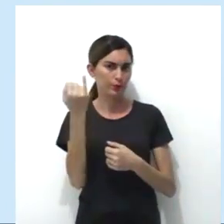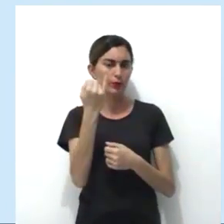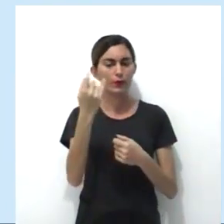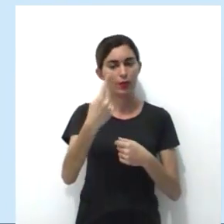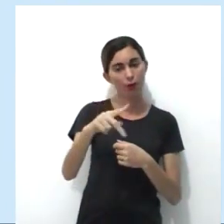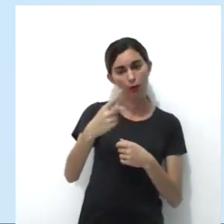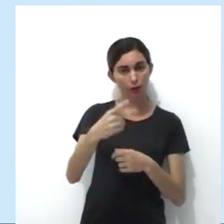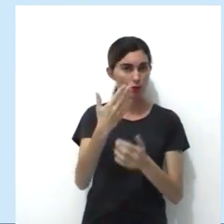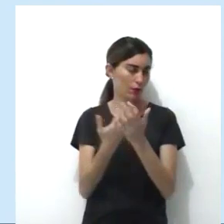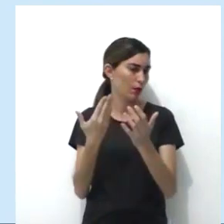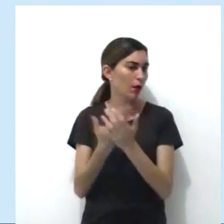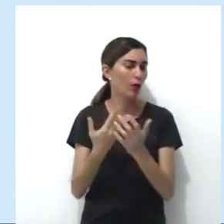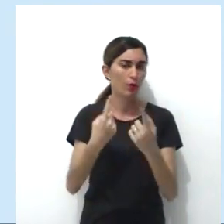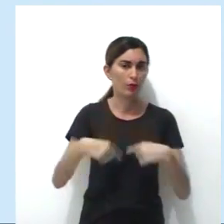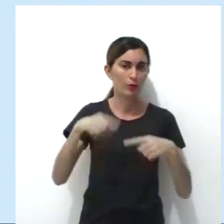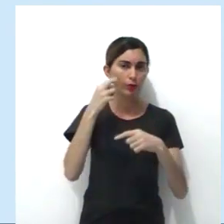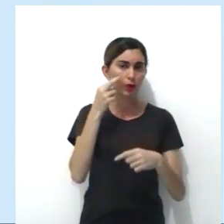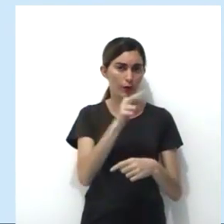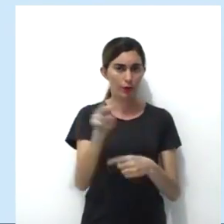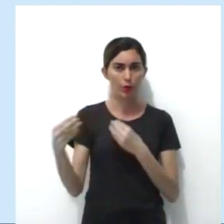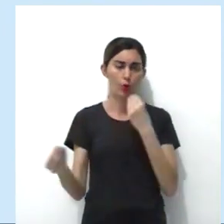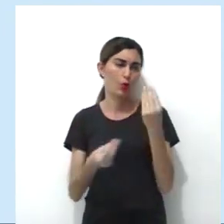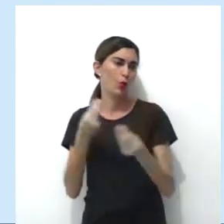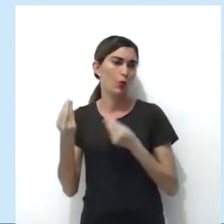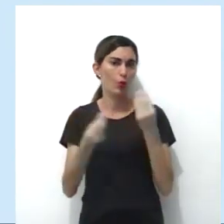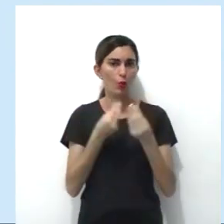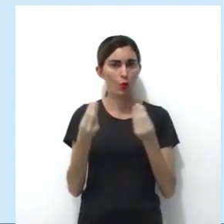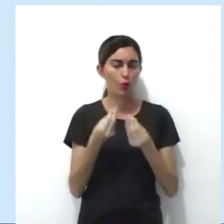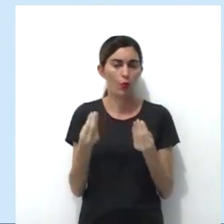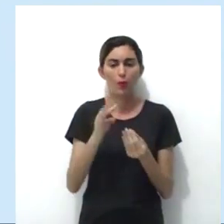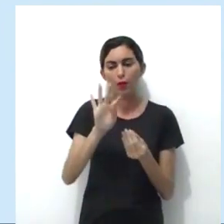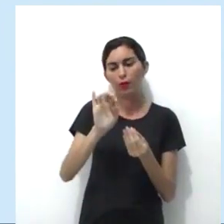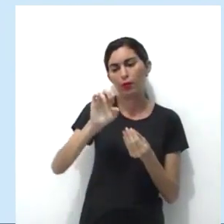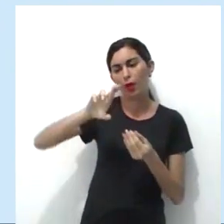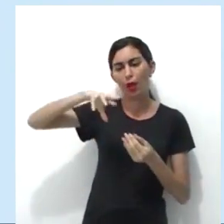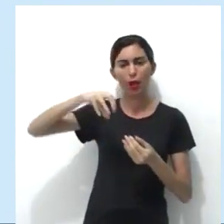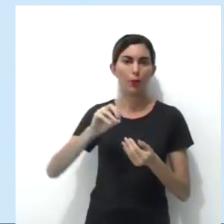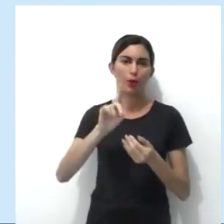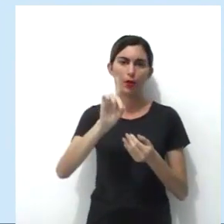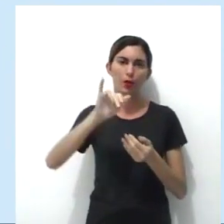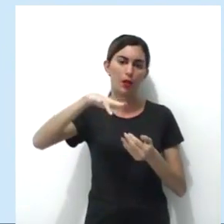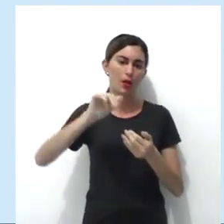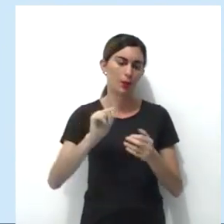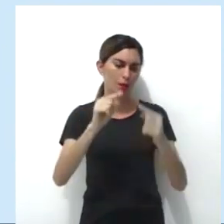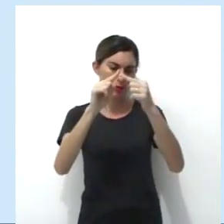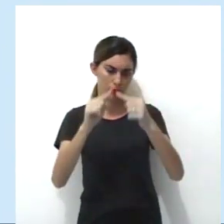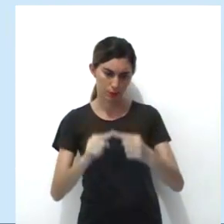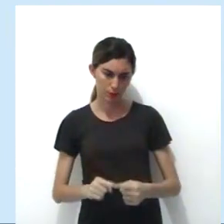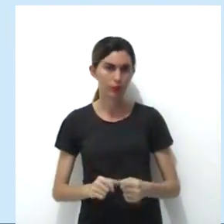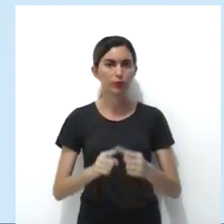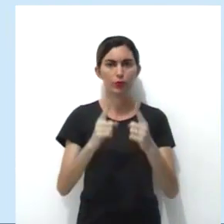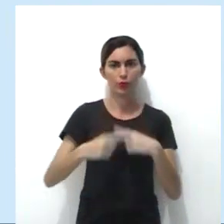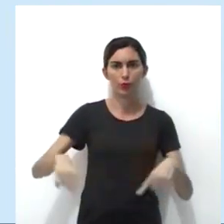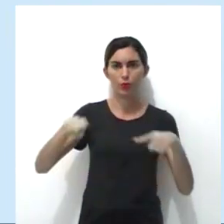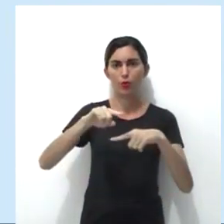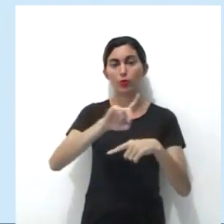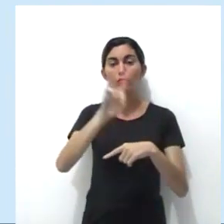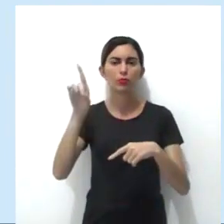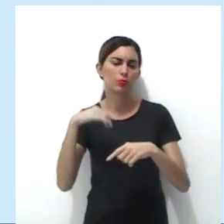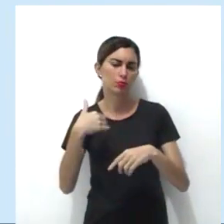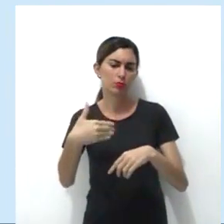transforma teu caderno no teu melhor amigo, anota o tema da nossa aula, a data, anota as principais